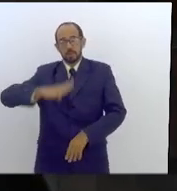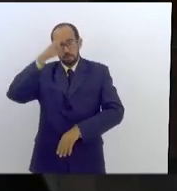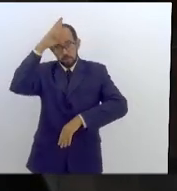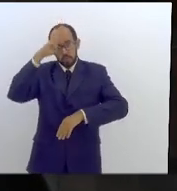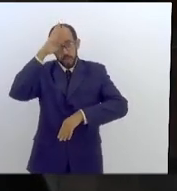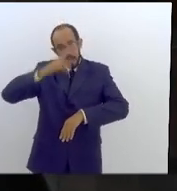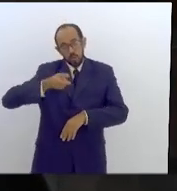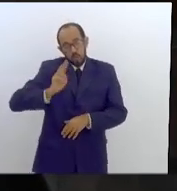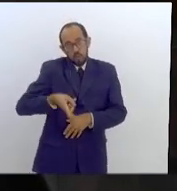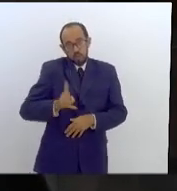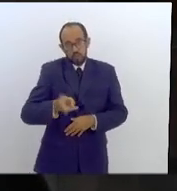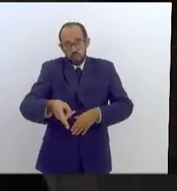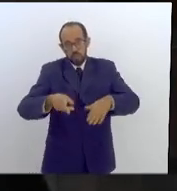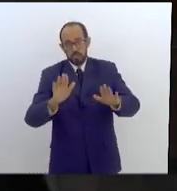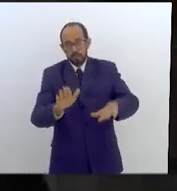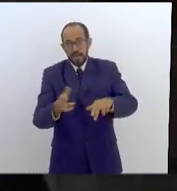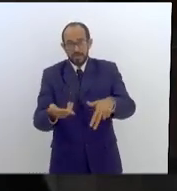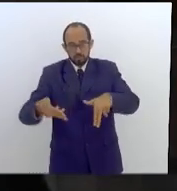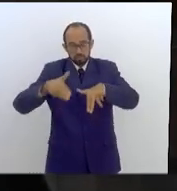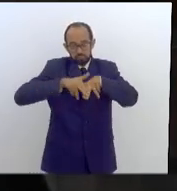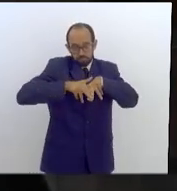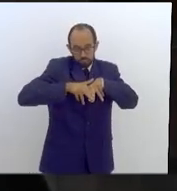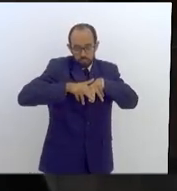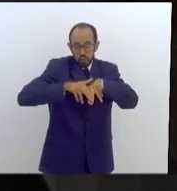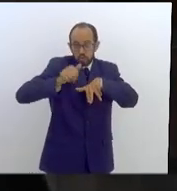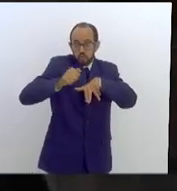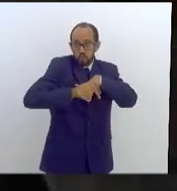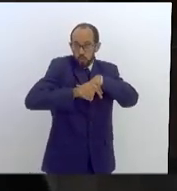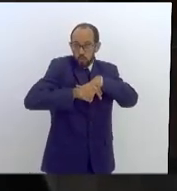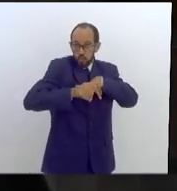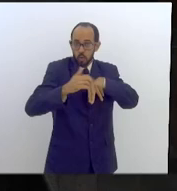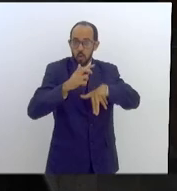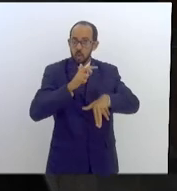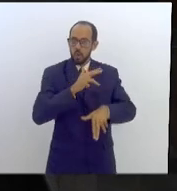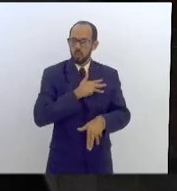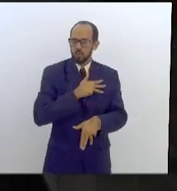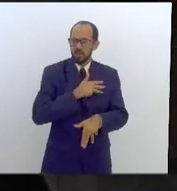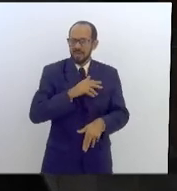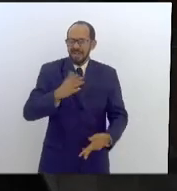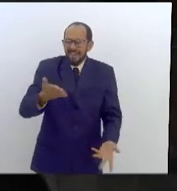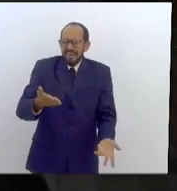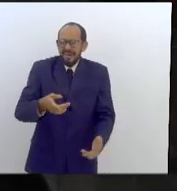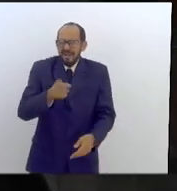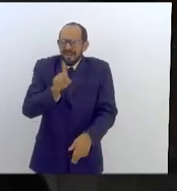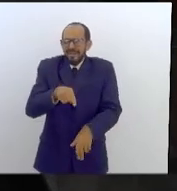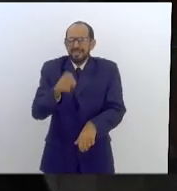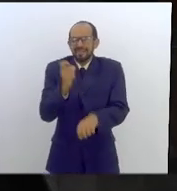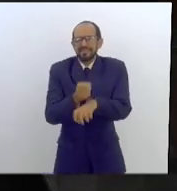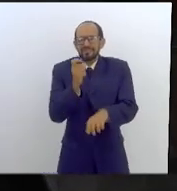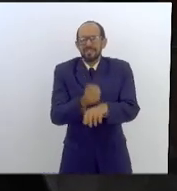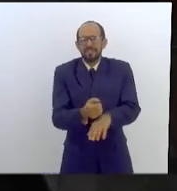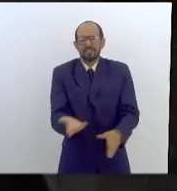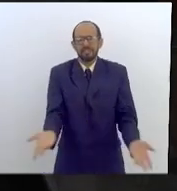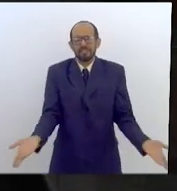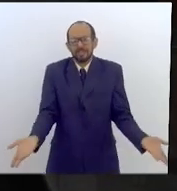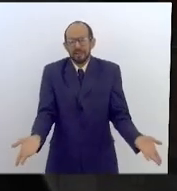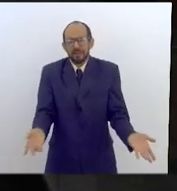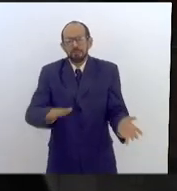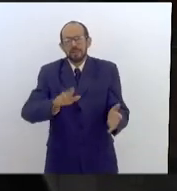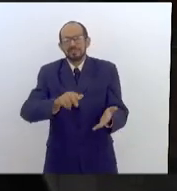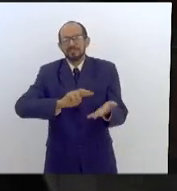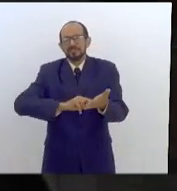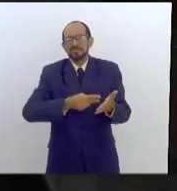porém né encarnado no corpo dele então assim é chega a ser patético mas traduz um perigoso